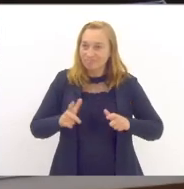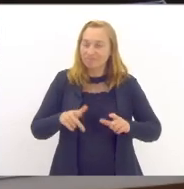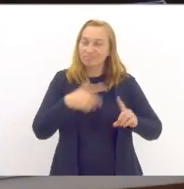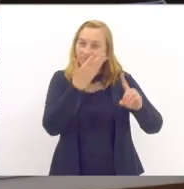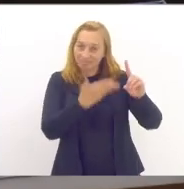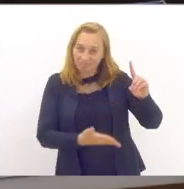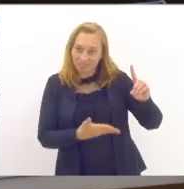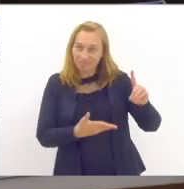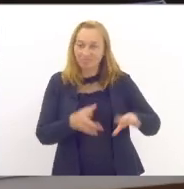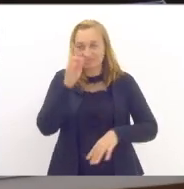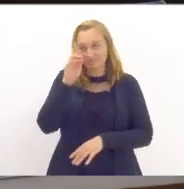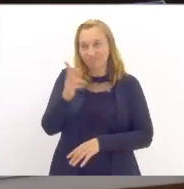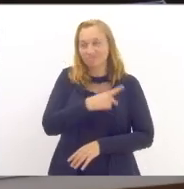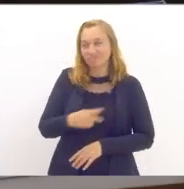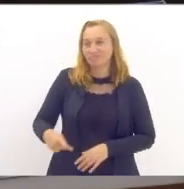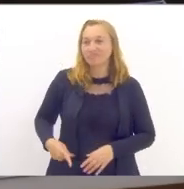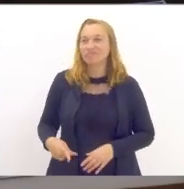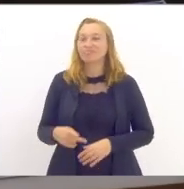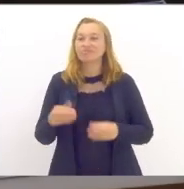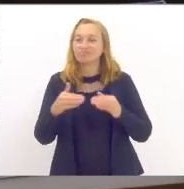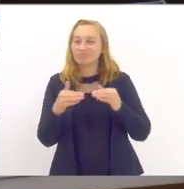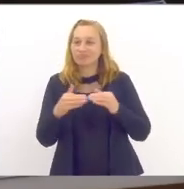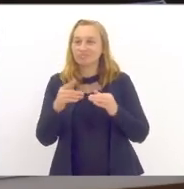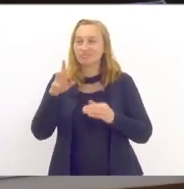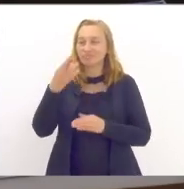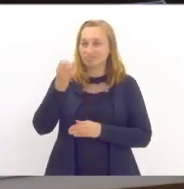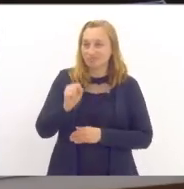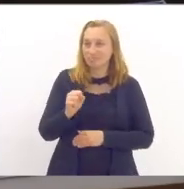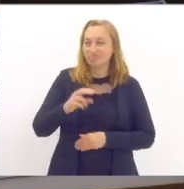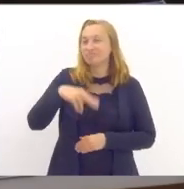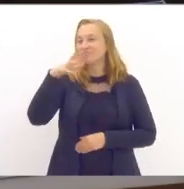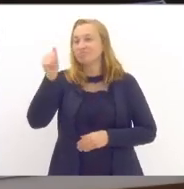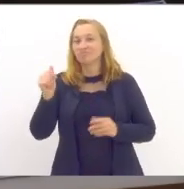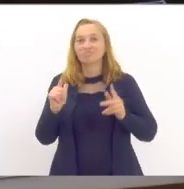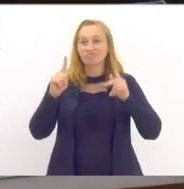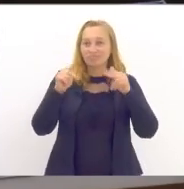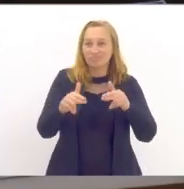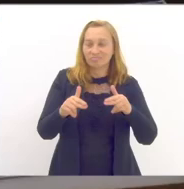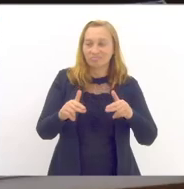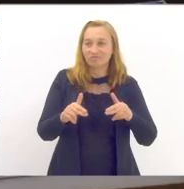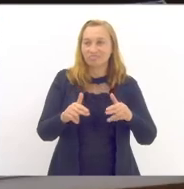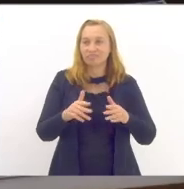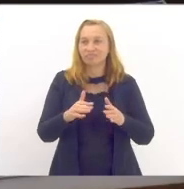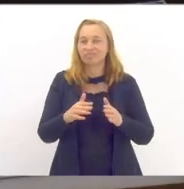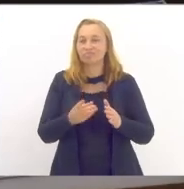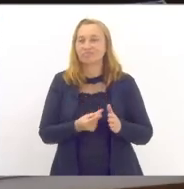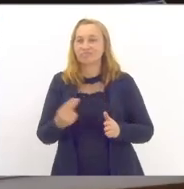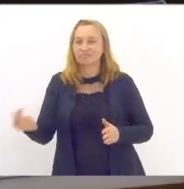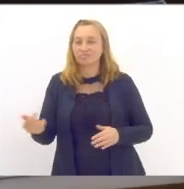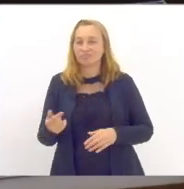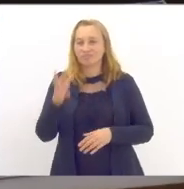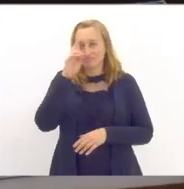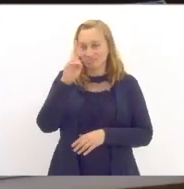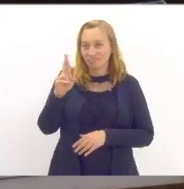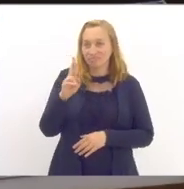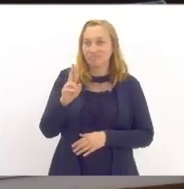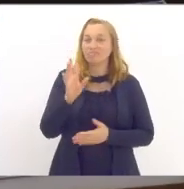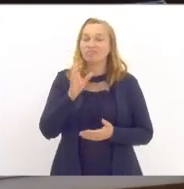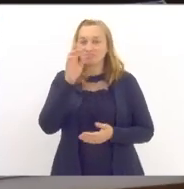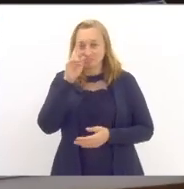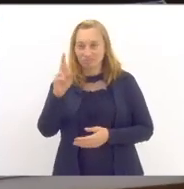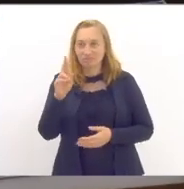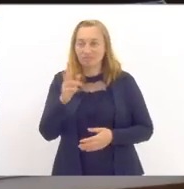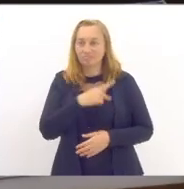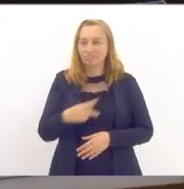homenagear, presidente André Siciliano. Eu concordo com a Rosa, essa casa nunca mais será a mesma sem Vossa Excelência. Nunca mais. O senhor foi o